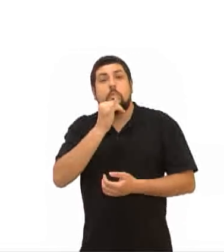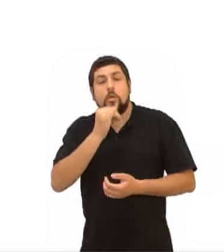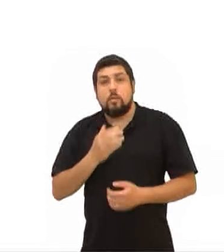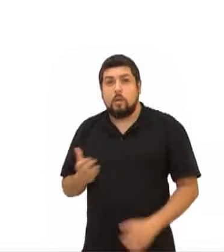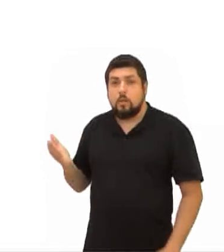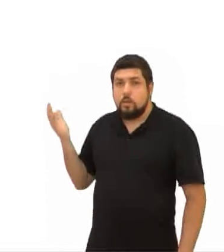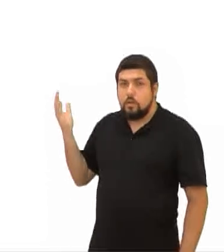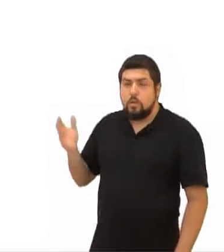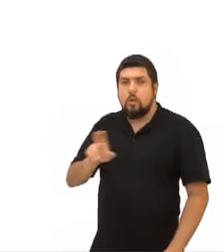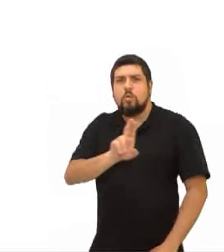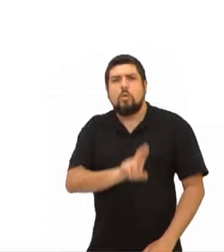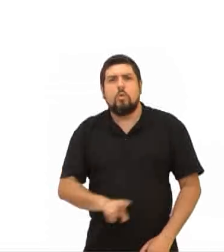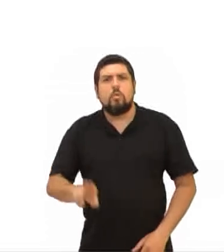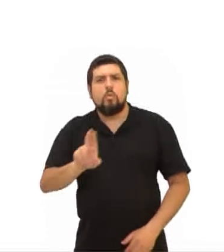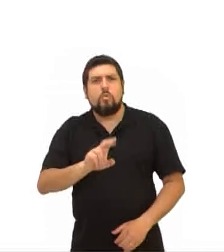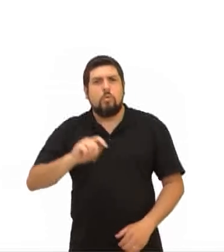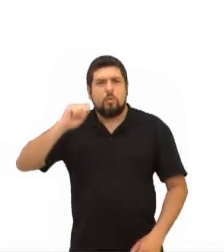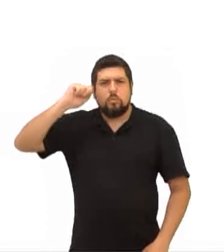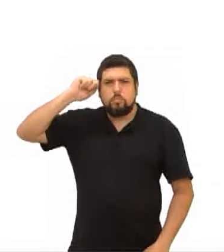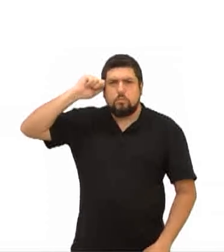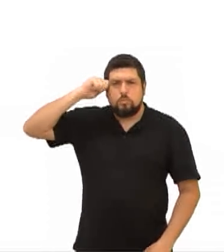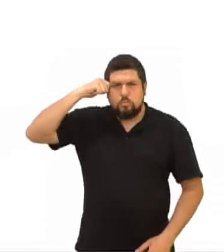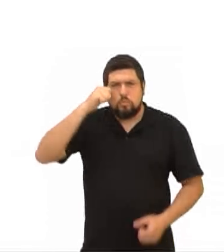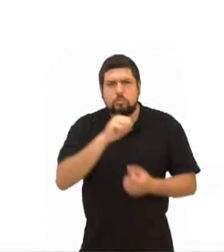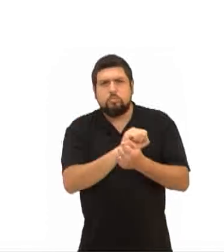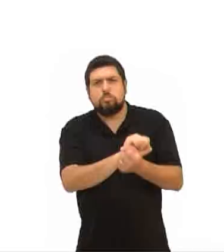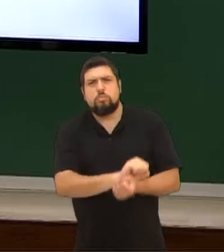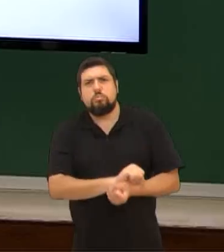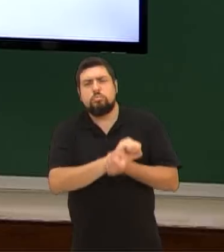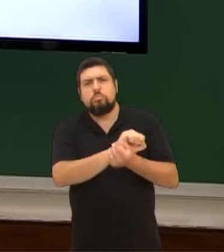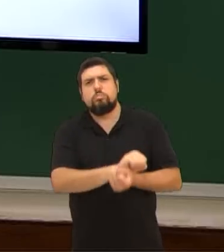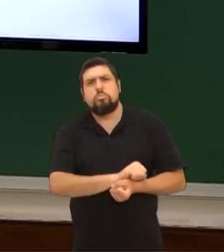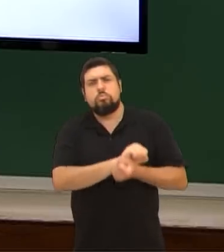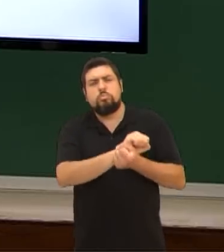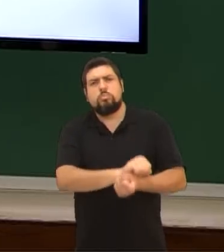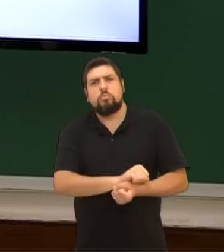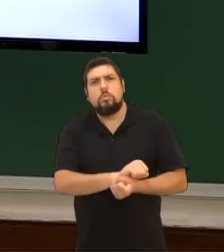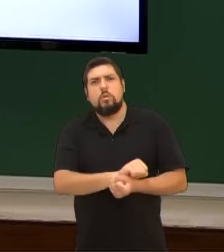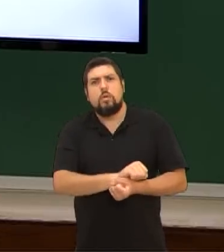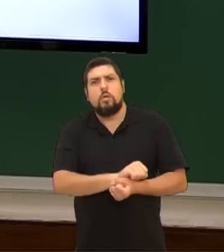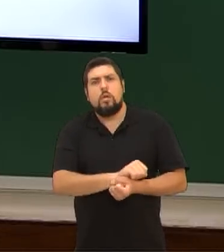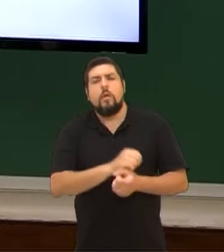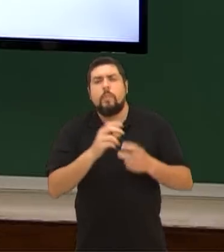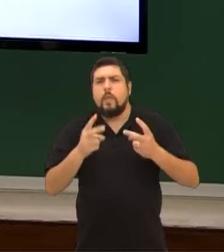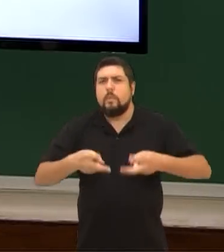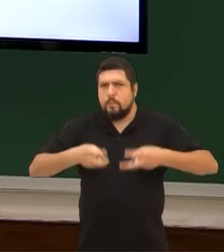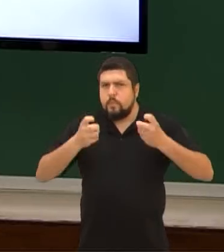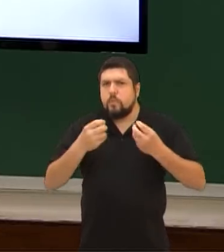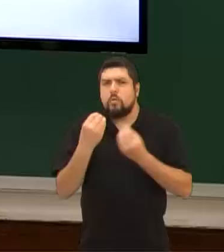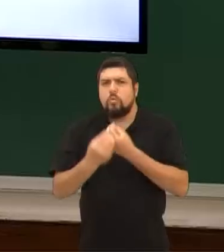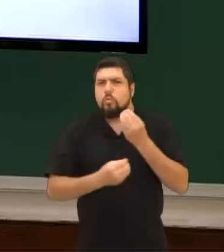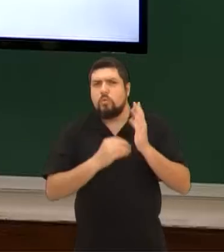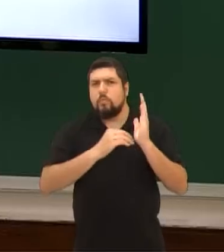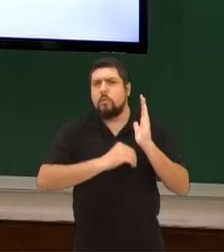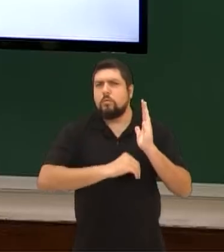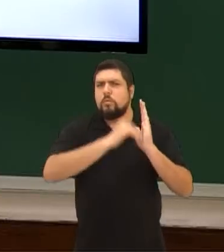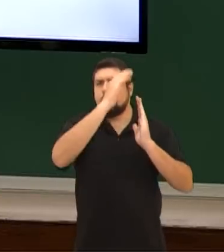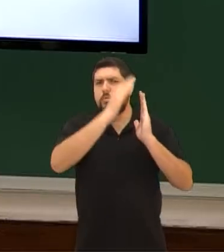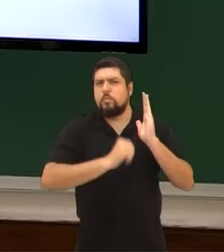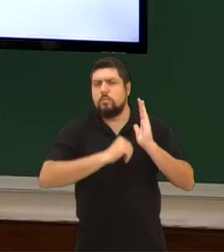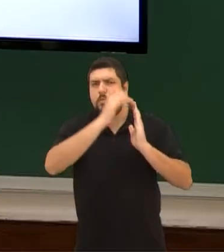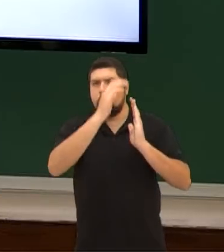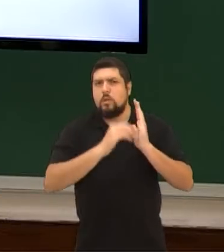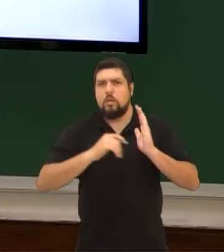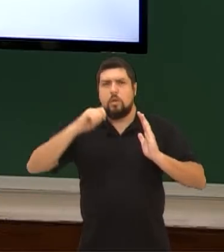ainda em forma de escravidão, né? Essa mão de obra negra ainda em forma de escravidão, e veja como ele representa esses negros, né, com